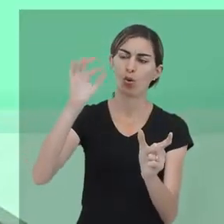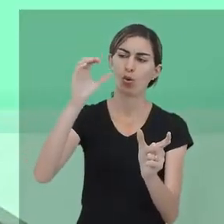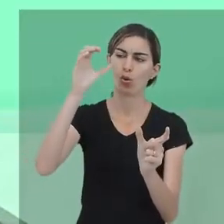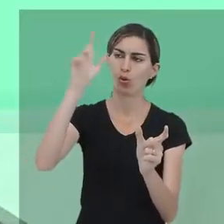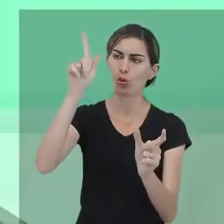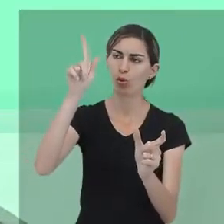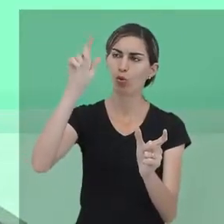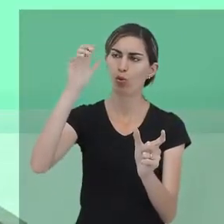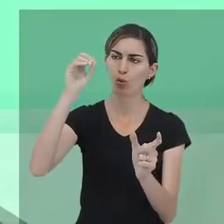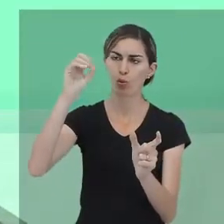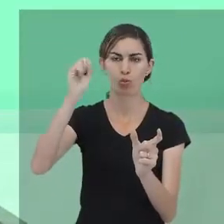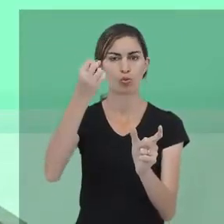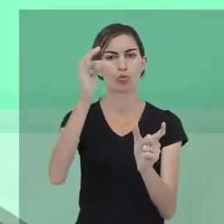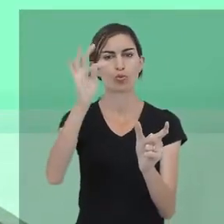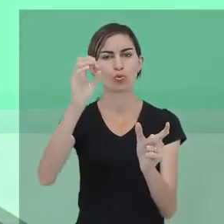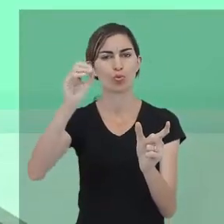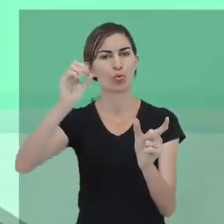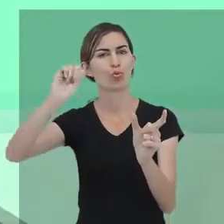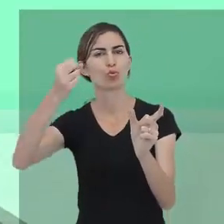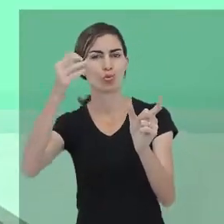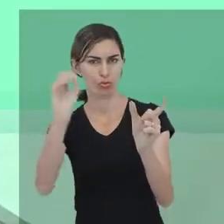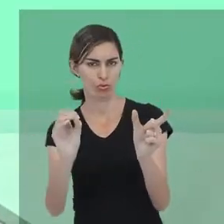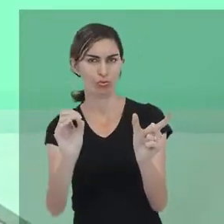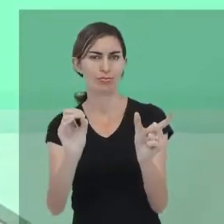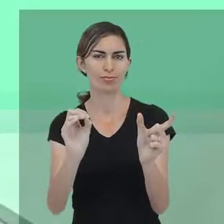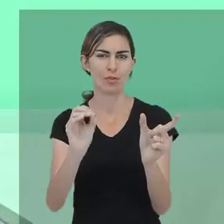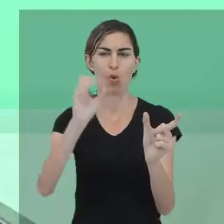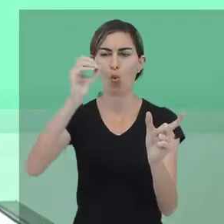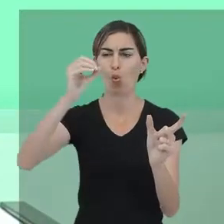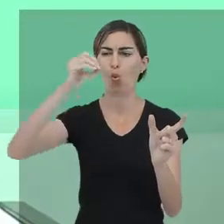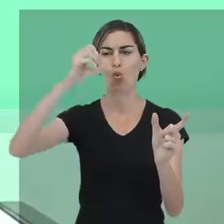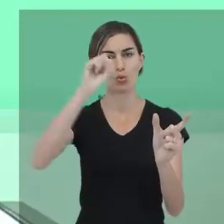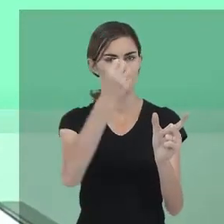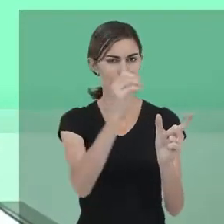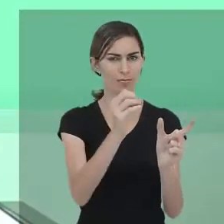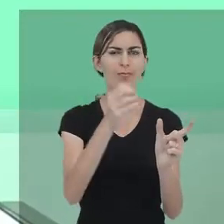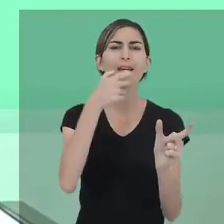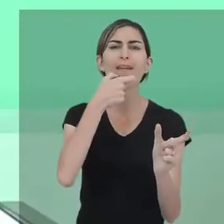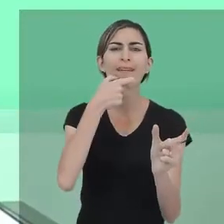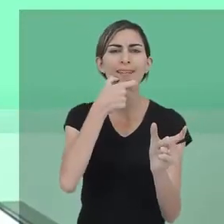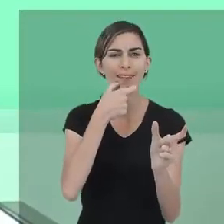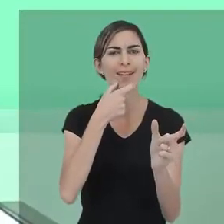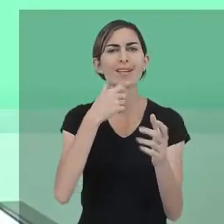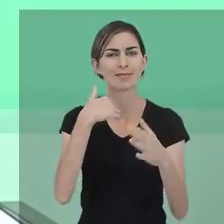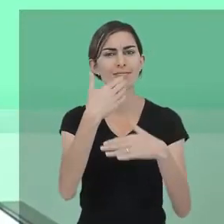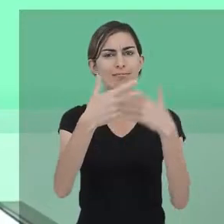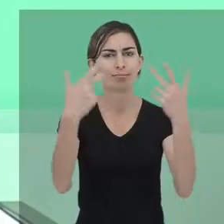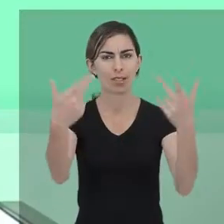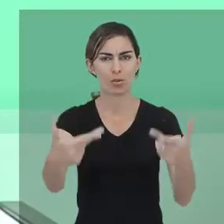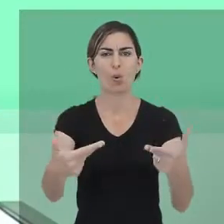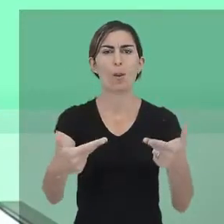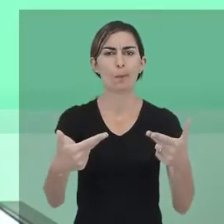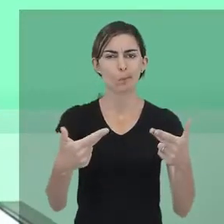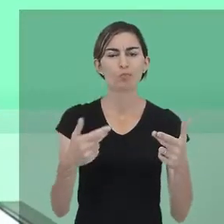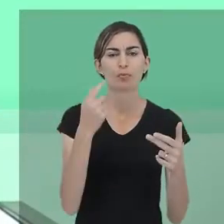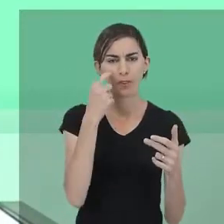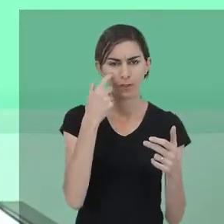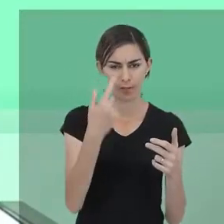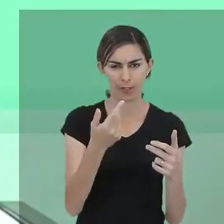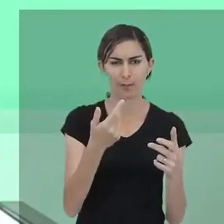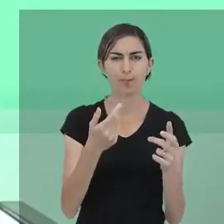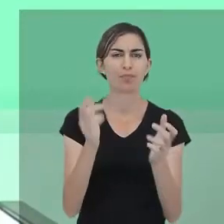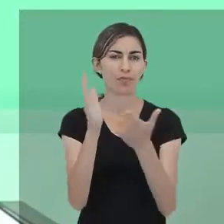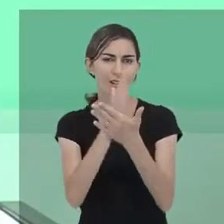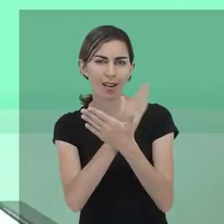oso, né? Gostoso. Em inglês, é o mesmo procedimento, é o mesmo processo, né? Então, nós vamos